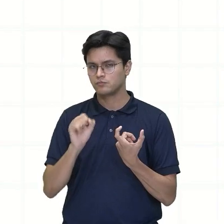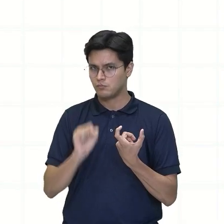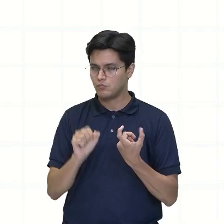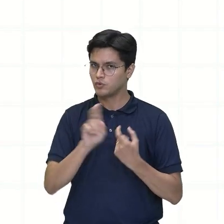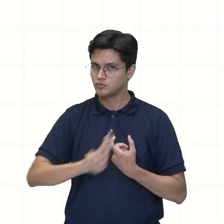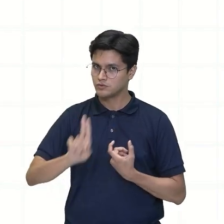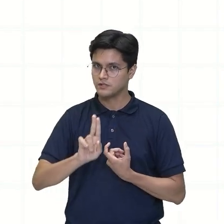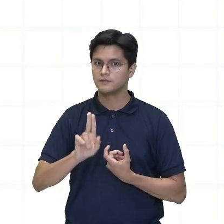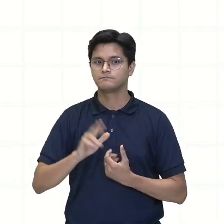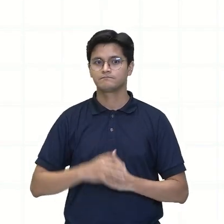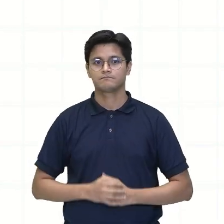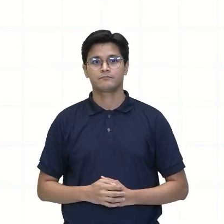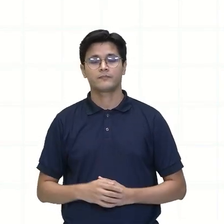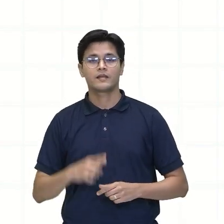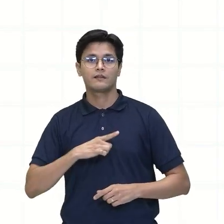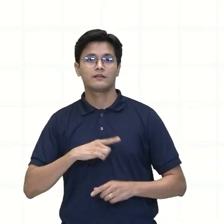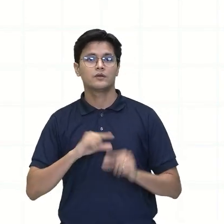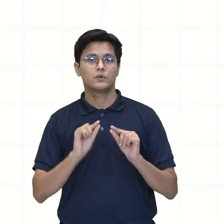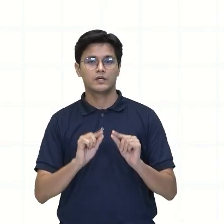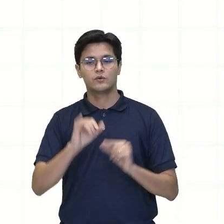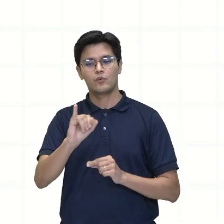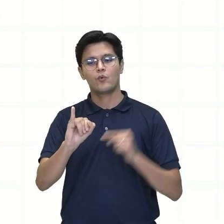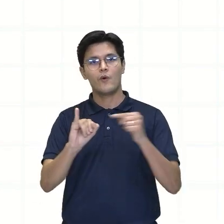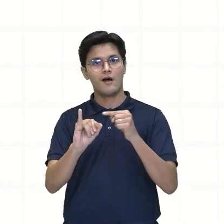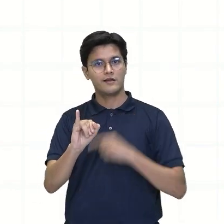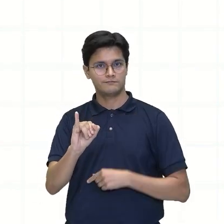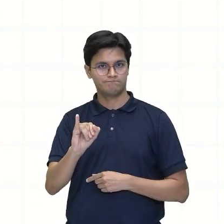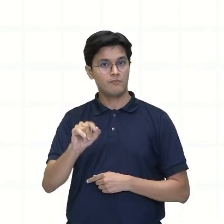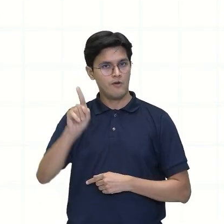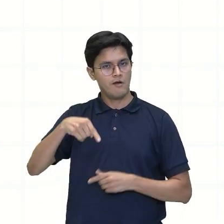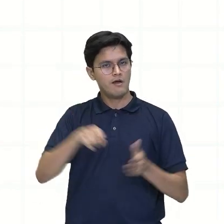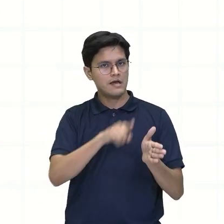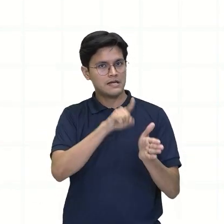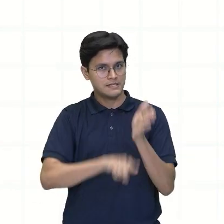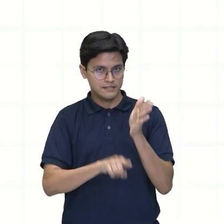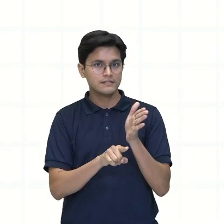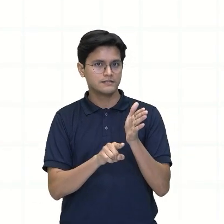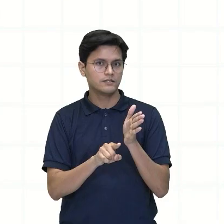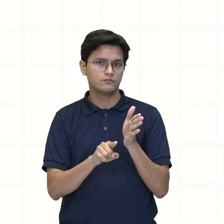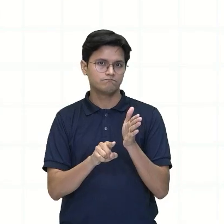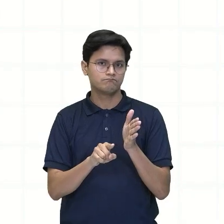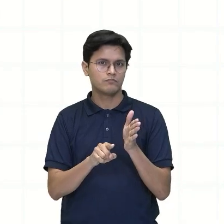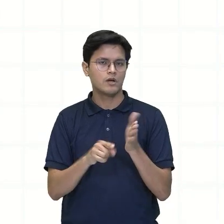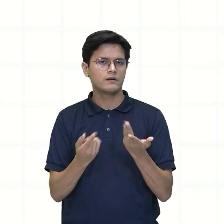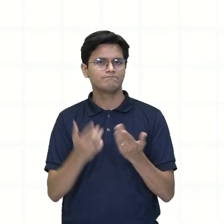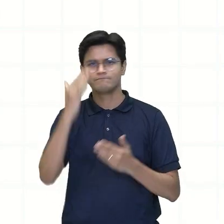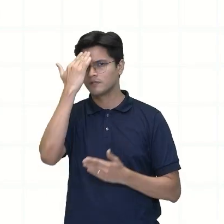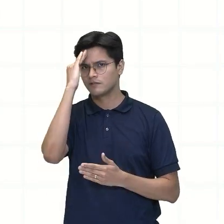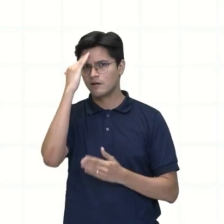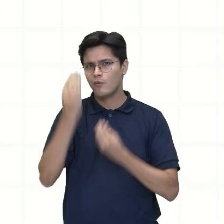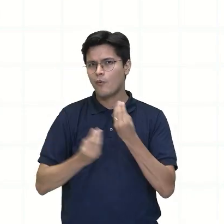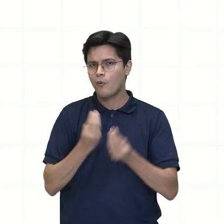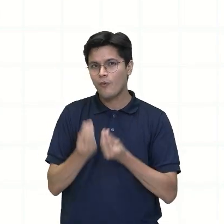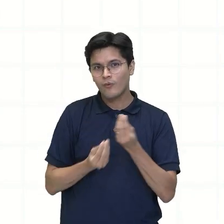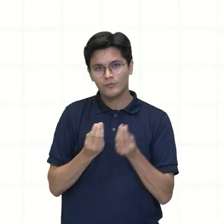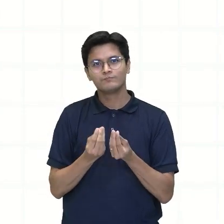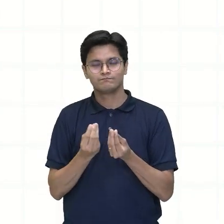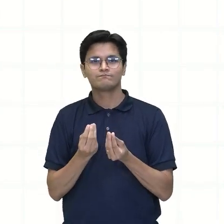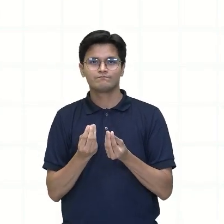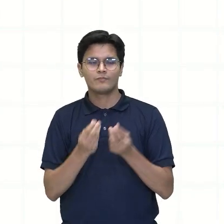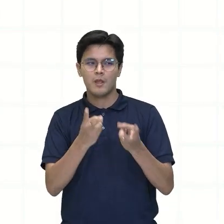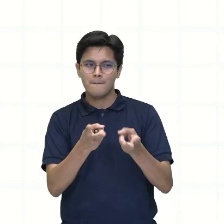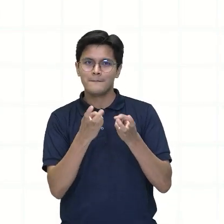vai ser usado e você vai entender pelo contexto. Vamos trabalhar agora a questão dos